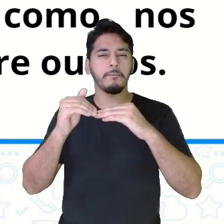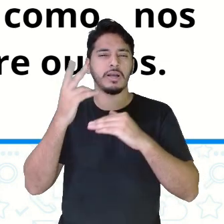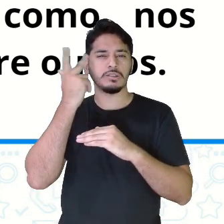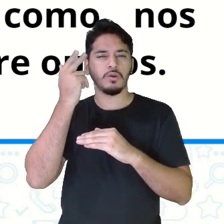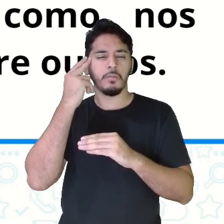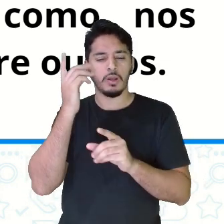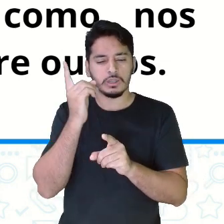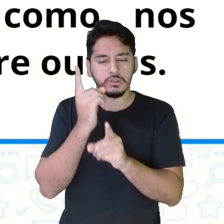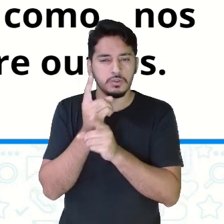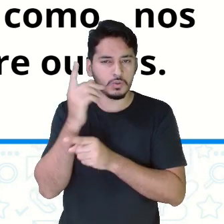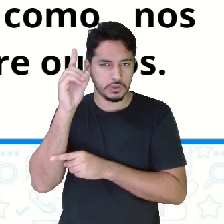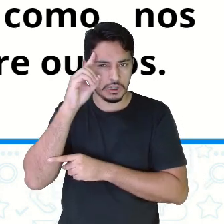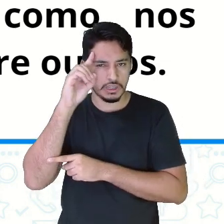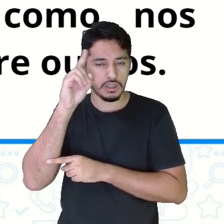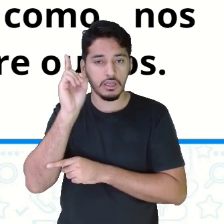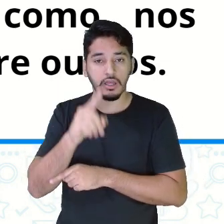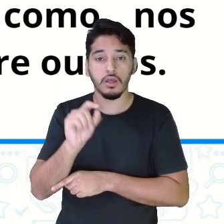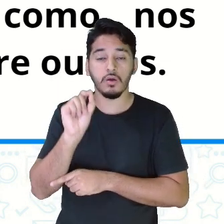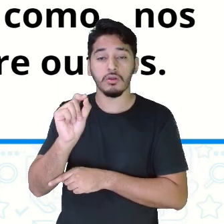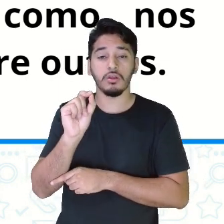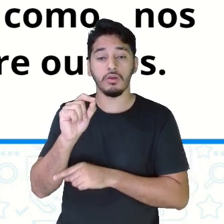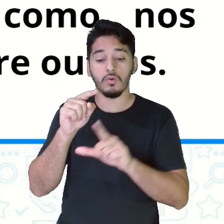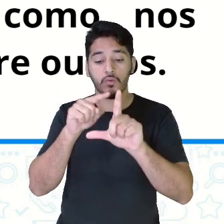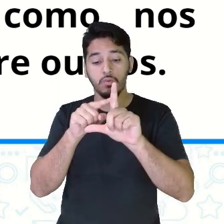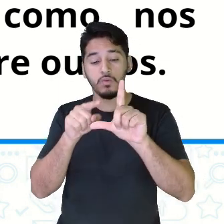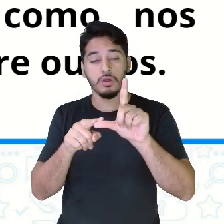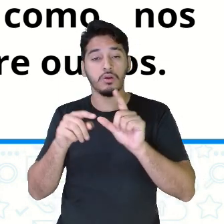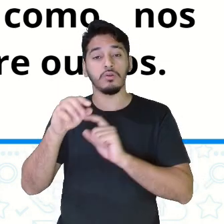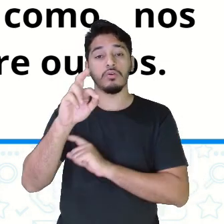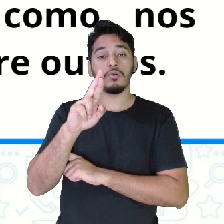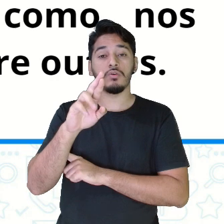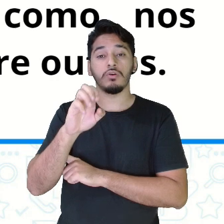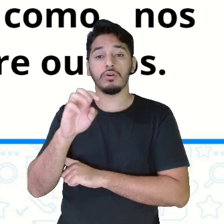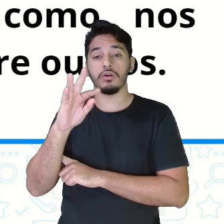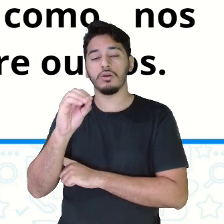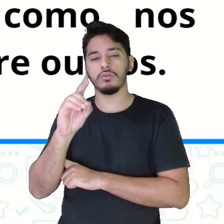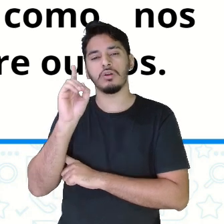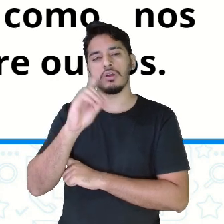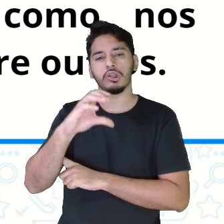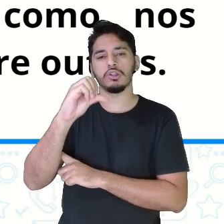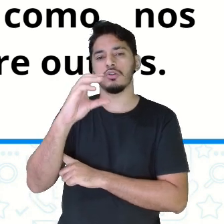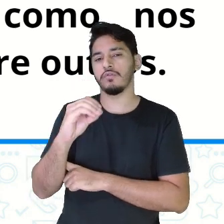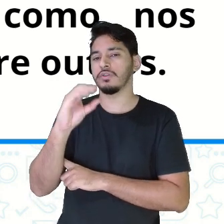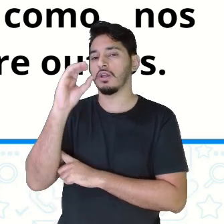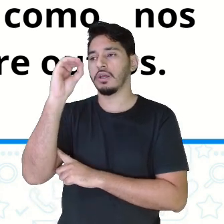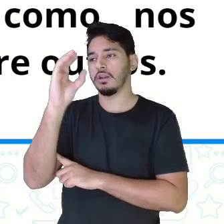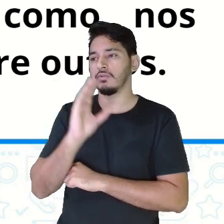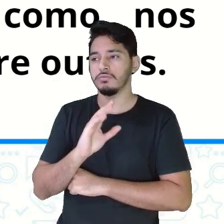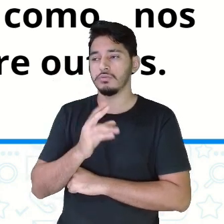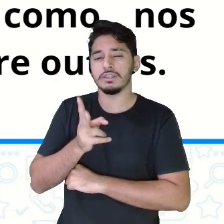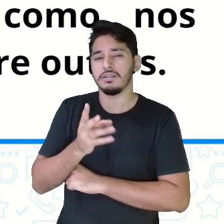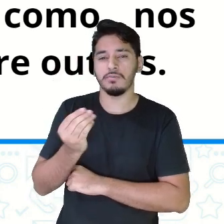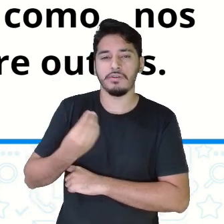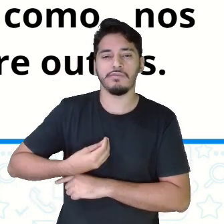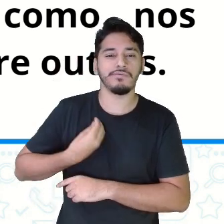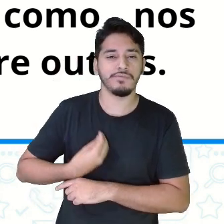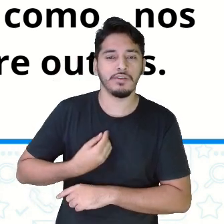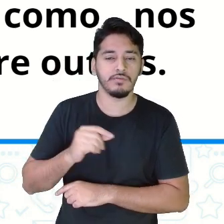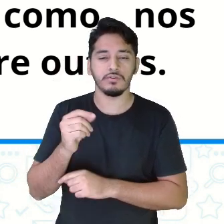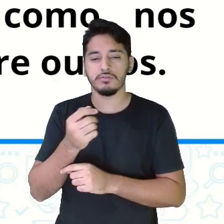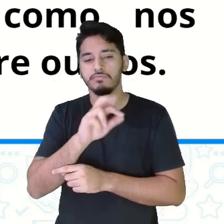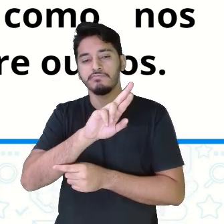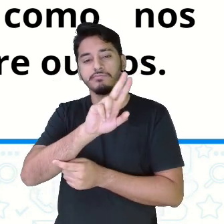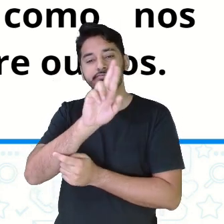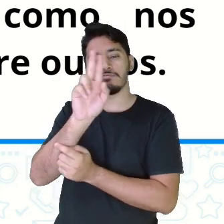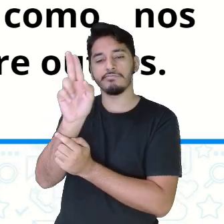nosso cotidiano é o ângulo reto, que é o ângulo de 90 graus. Ele está presente nos mais